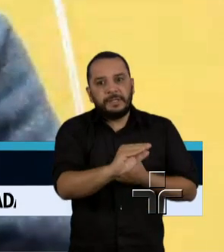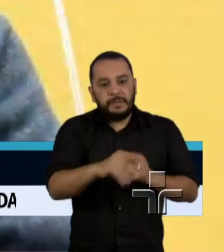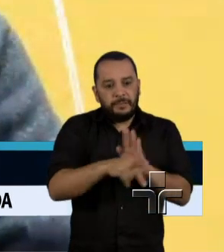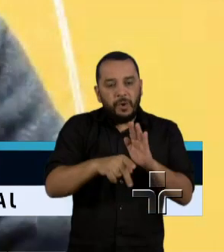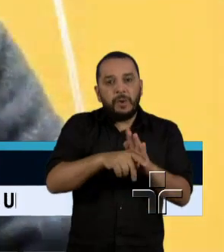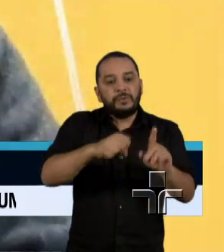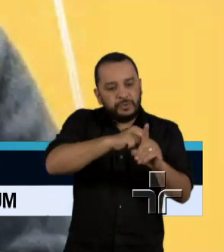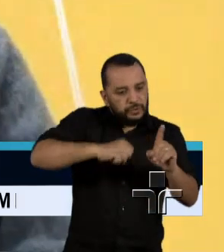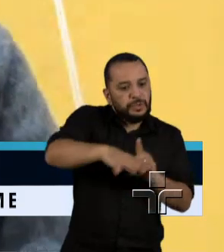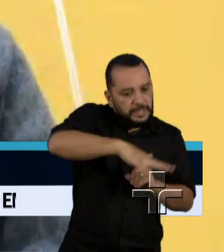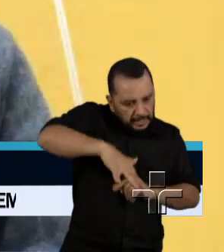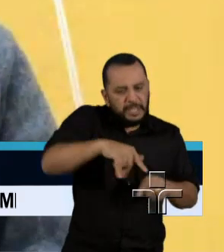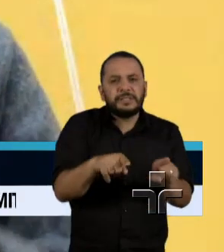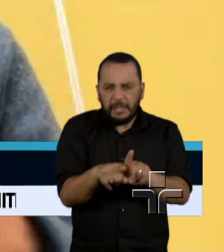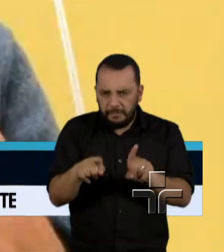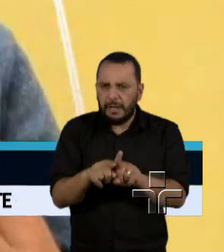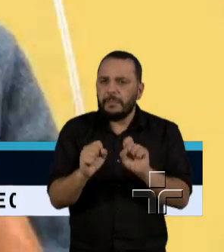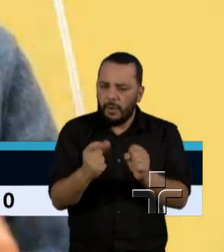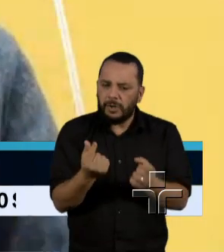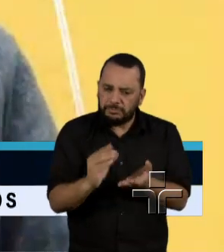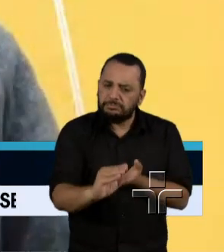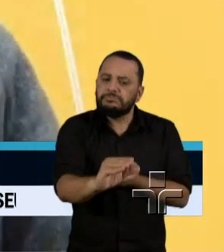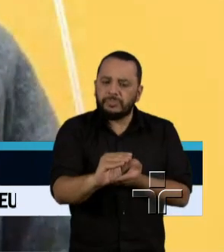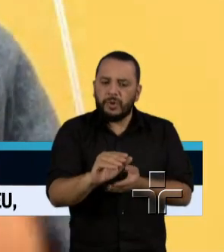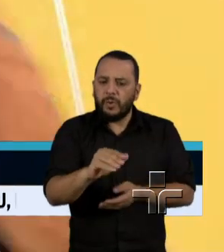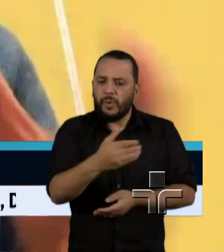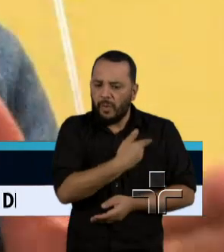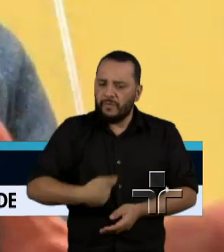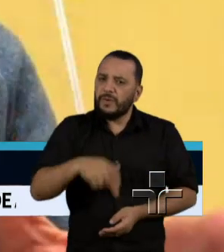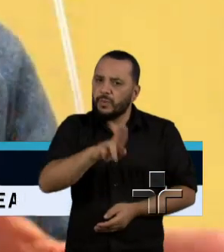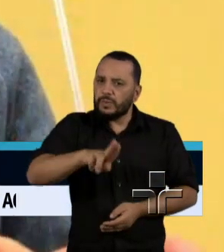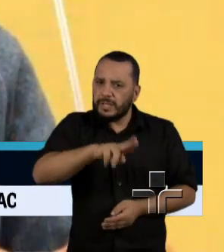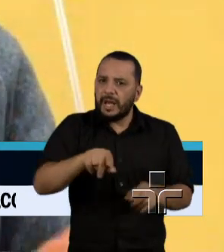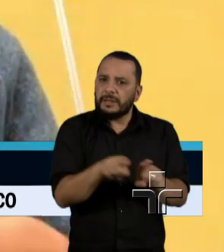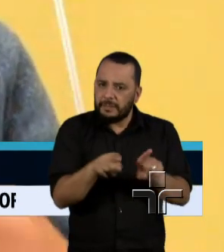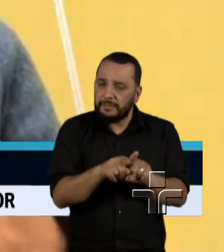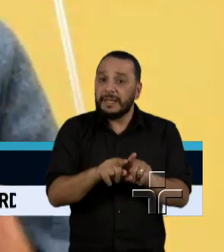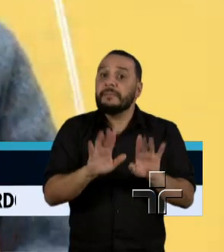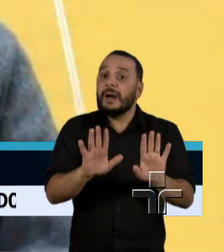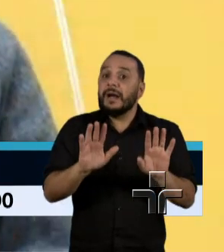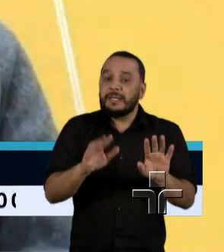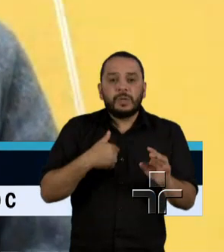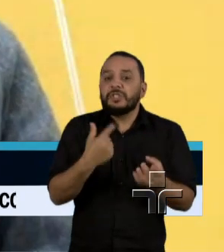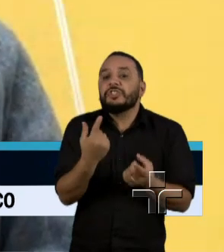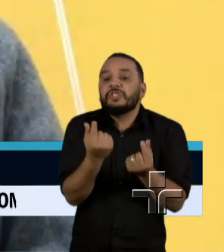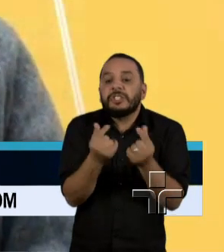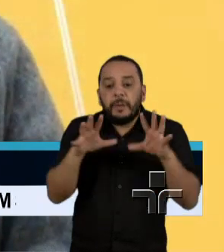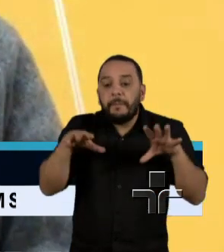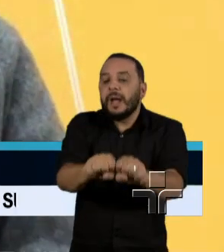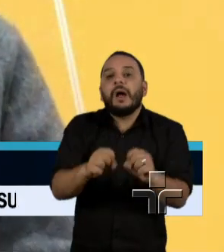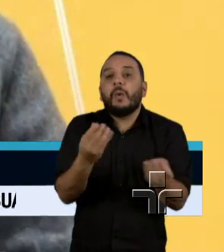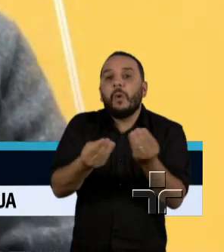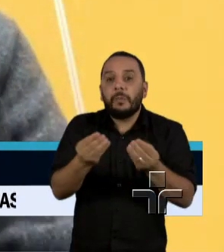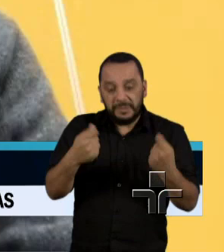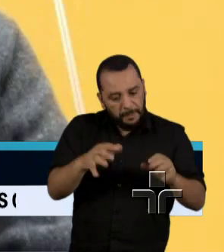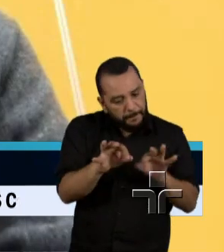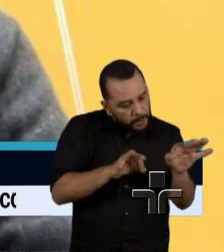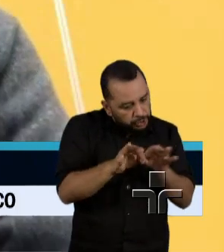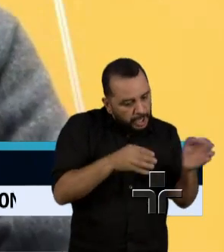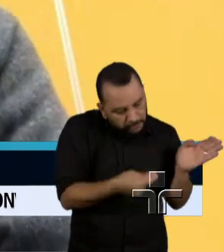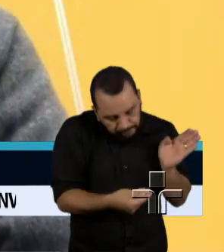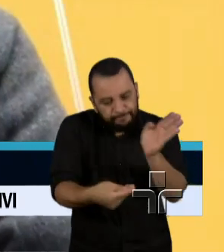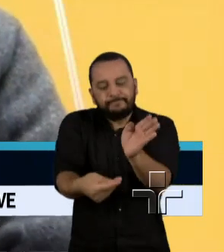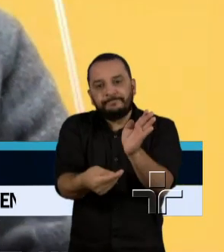sociedade civil, das empresas, da academia, todos acessados por projetos bem controlados. E esses